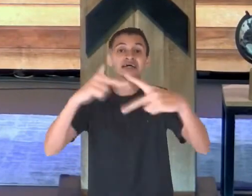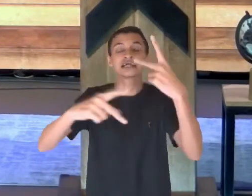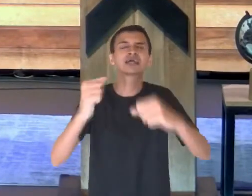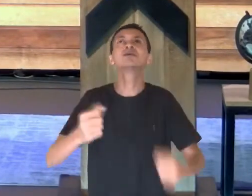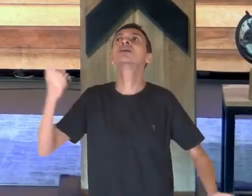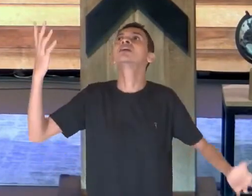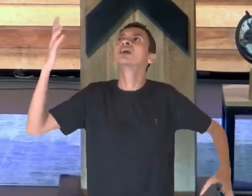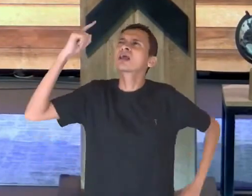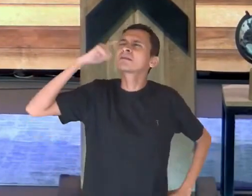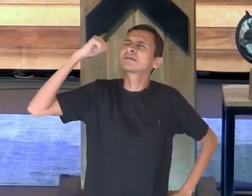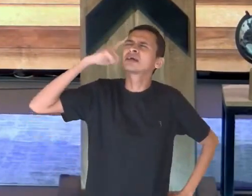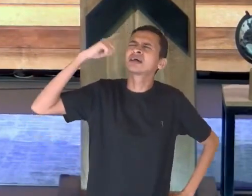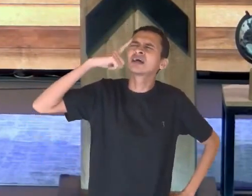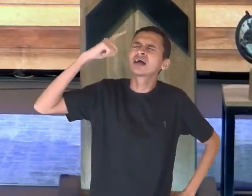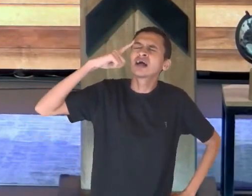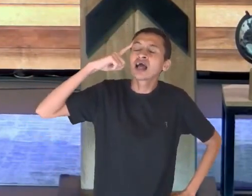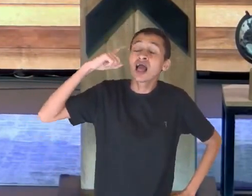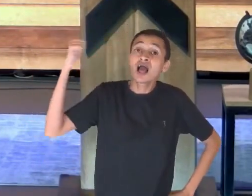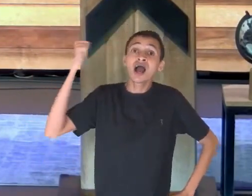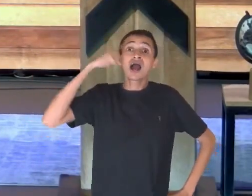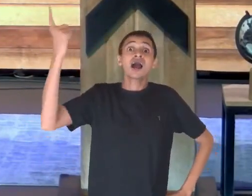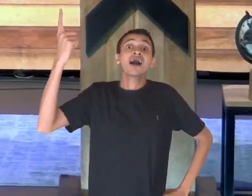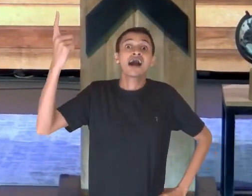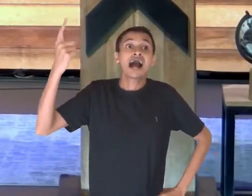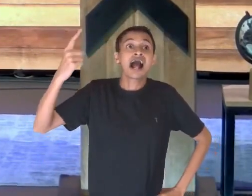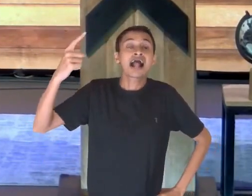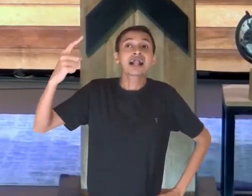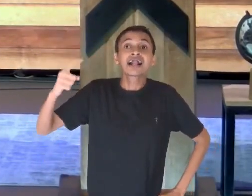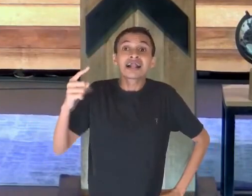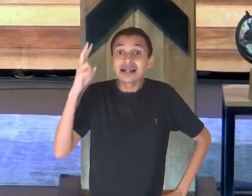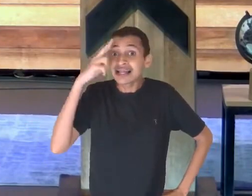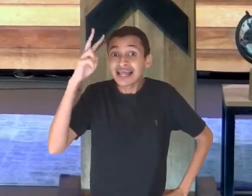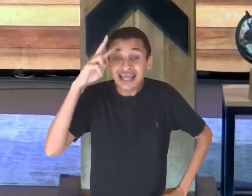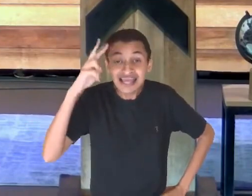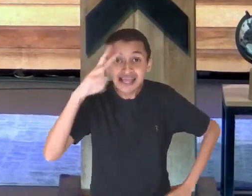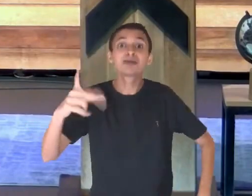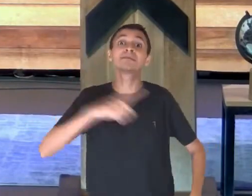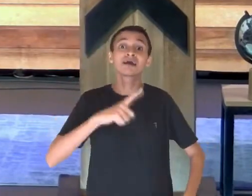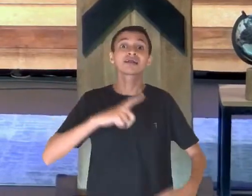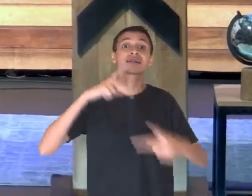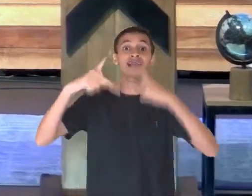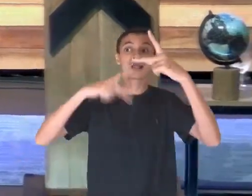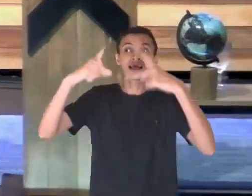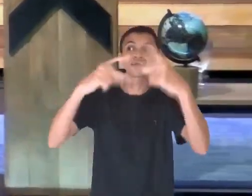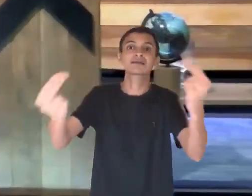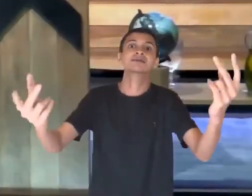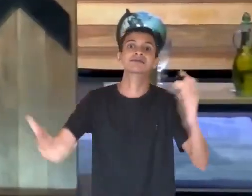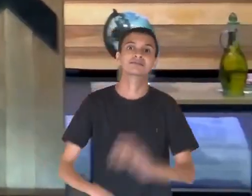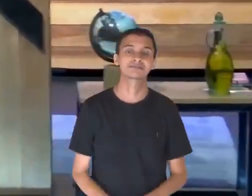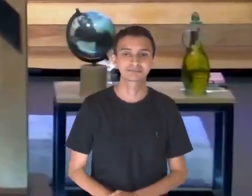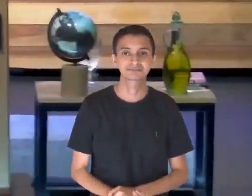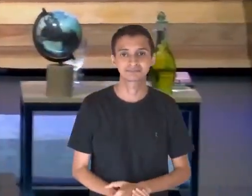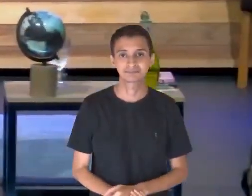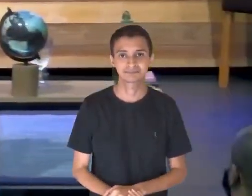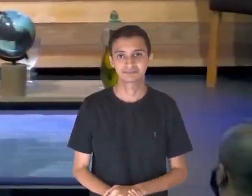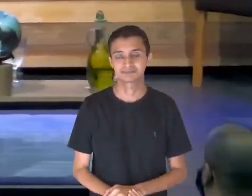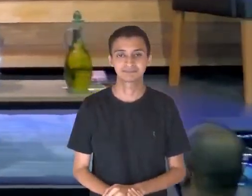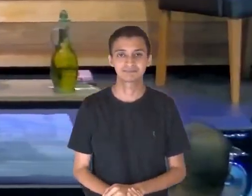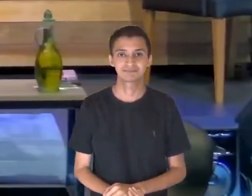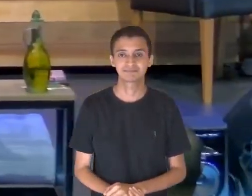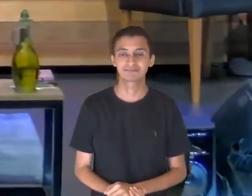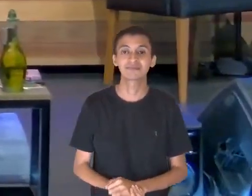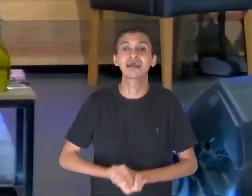tão antigo, né, gente? Cai o Pix na sua cabeça, aí você faz o quê? Vai lá buscar.